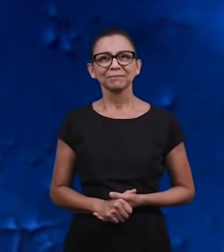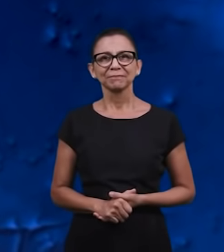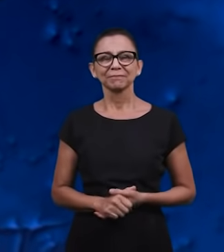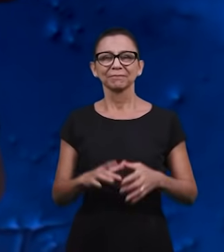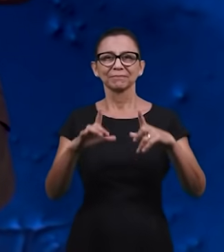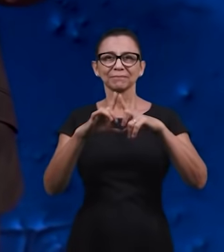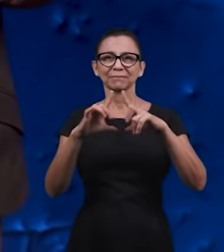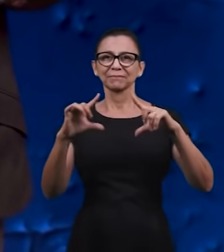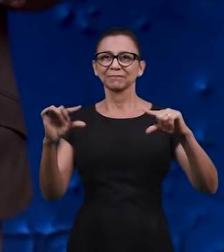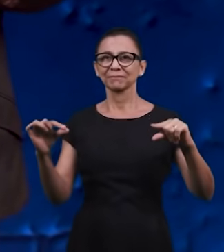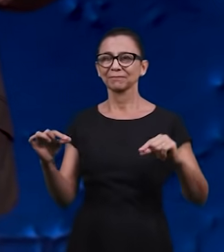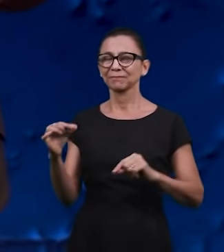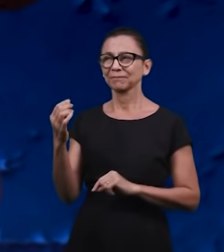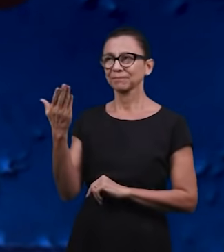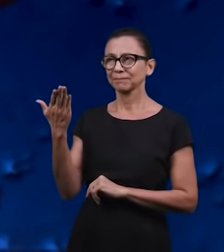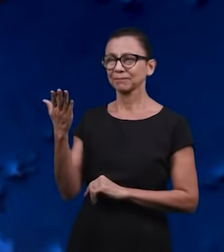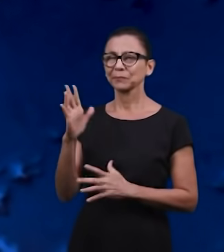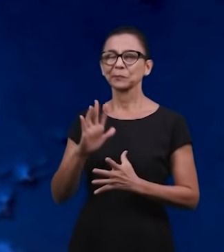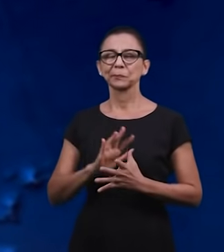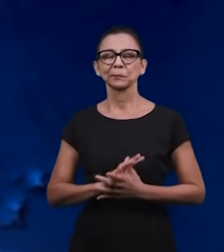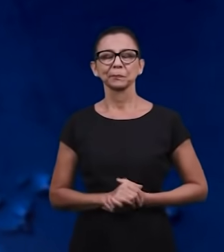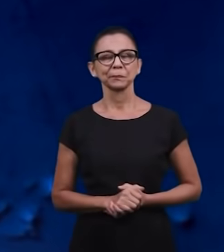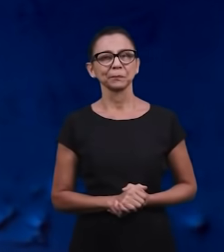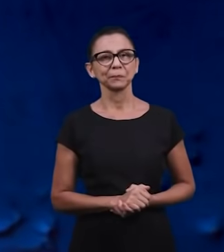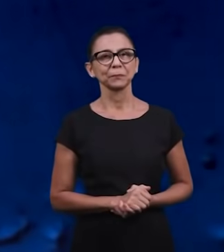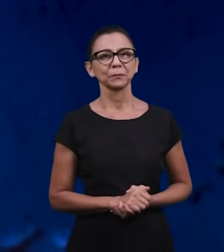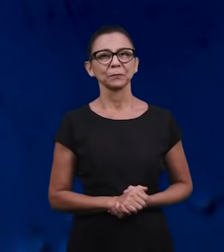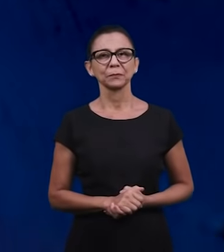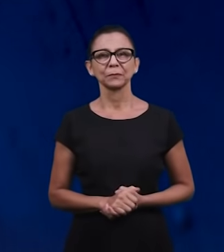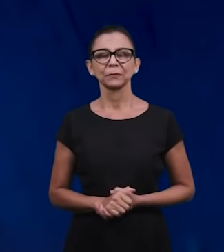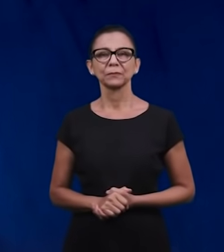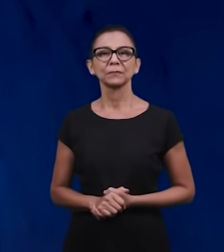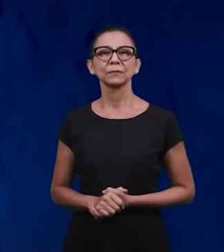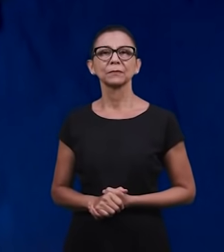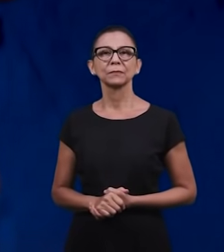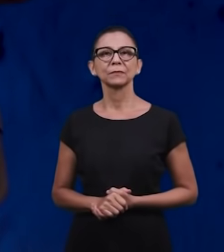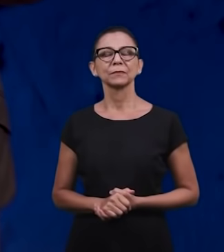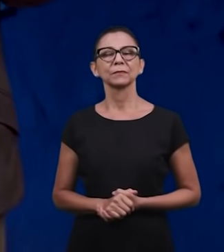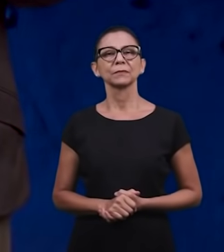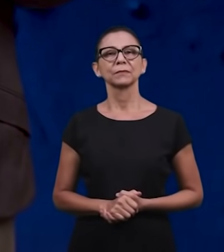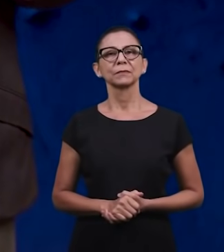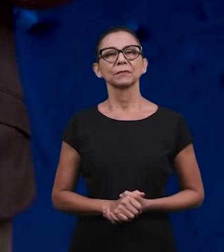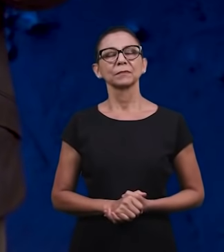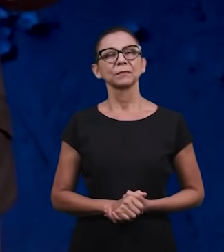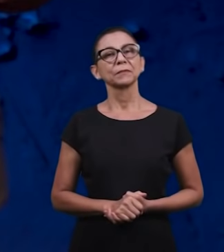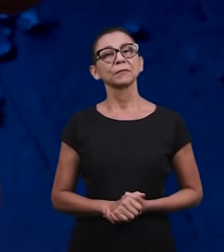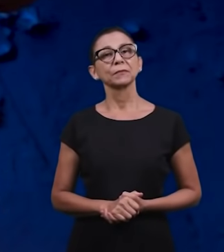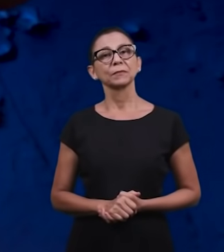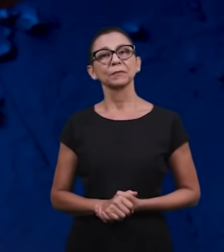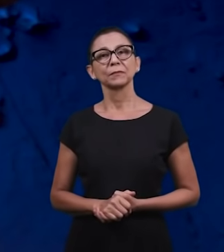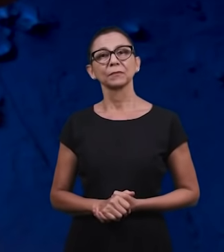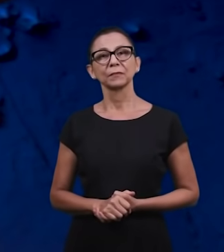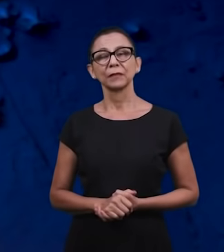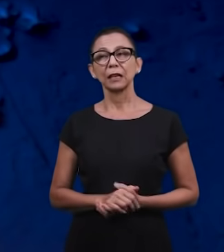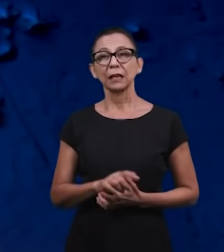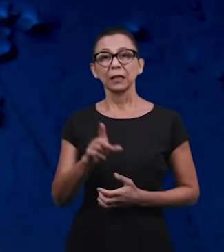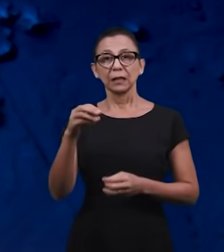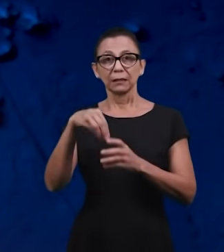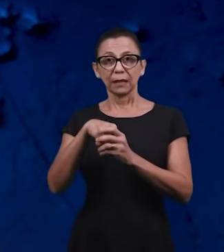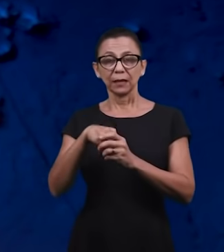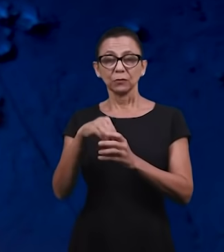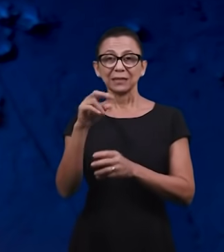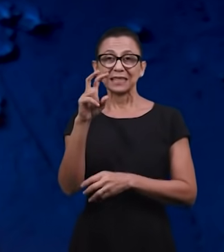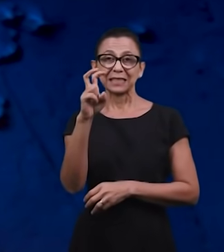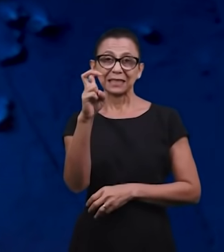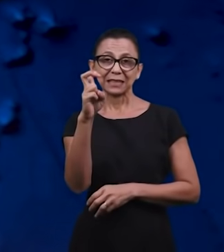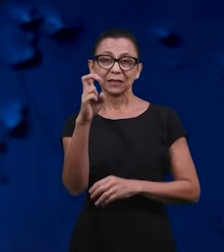lá no Japão, identificando ali o mapa do Japão, onde nos dirigiremos para uma das nossas igrejas, nossas 5